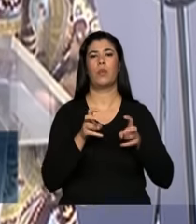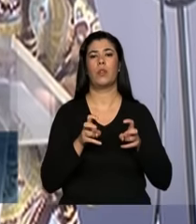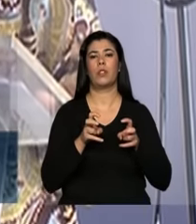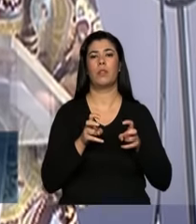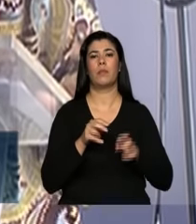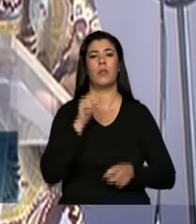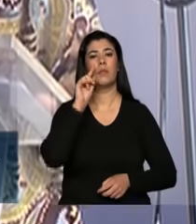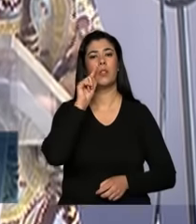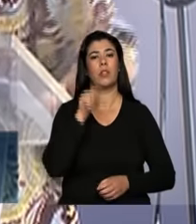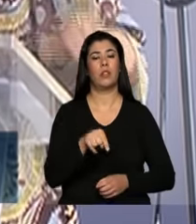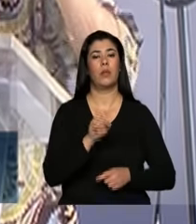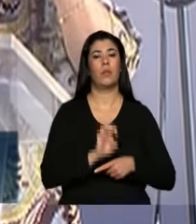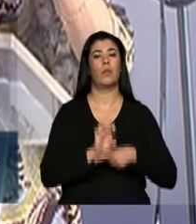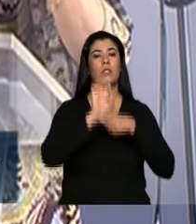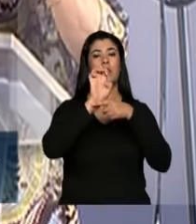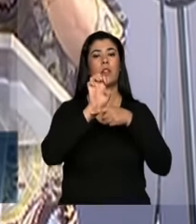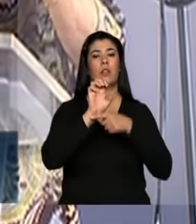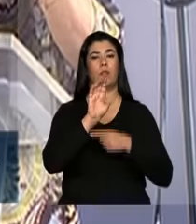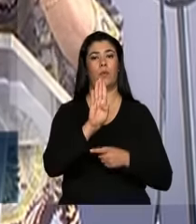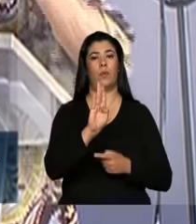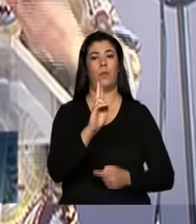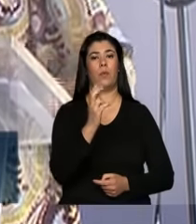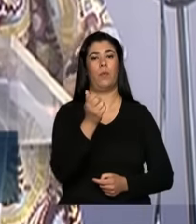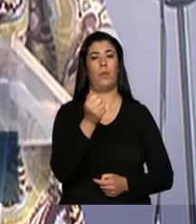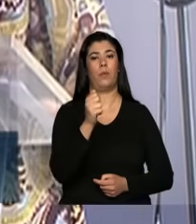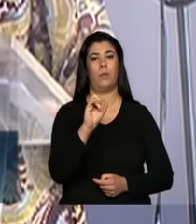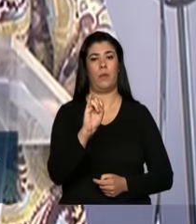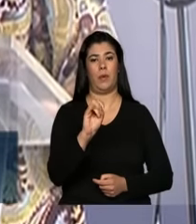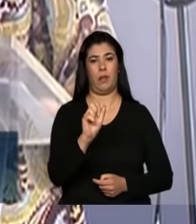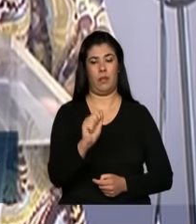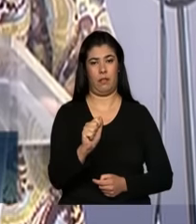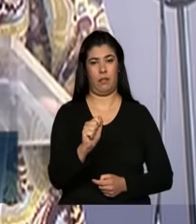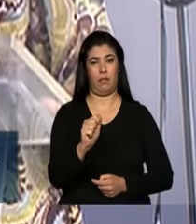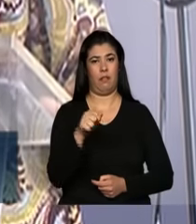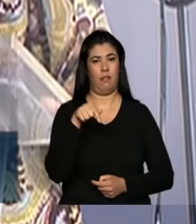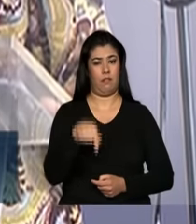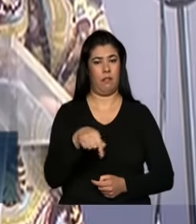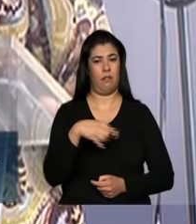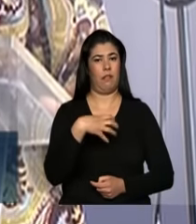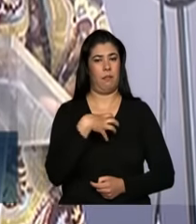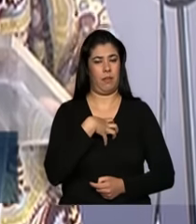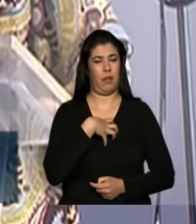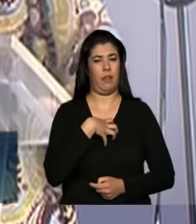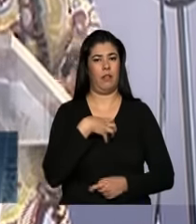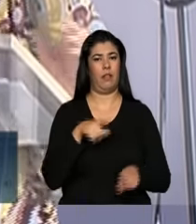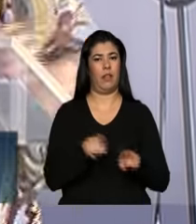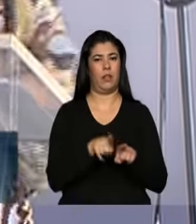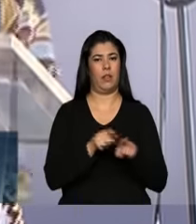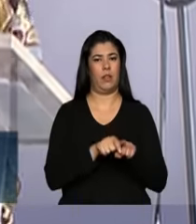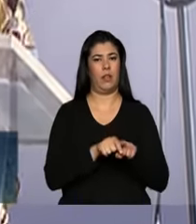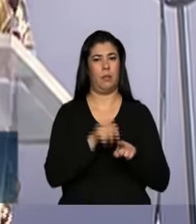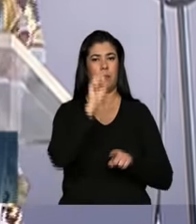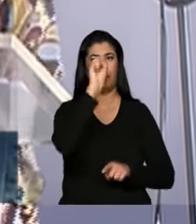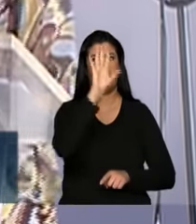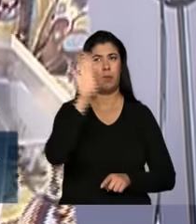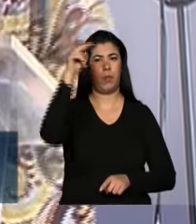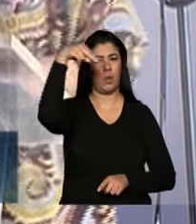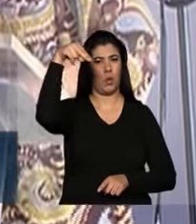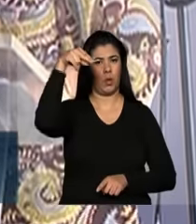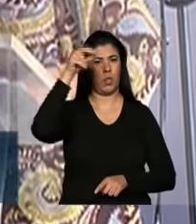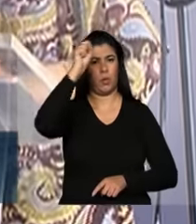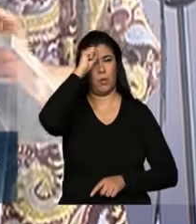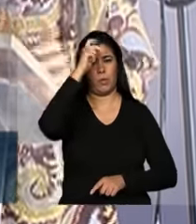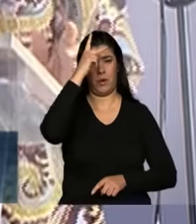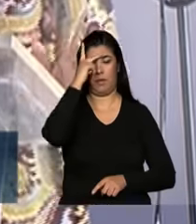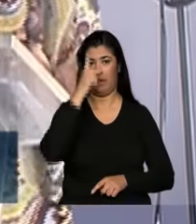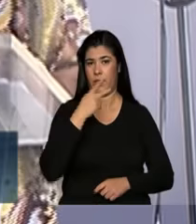a Bahia. Nós olhamos para o Nordeste. Quando o prefeito diz que